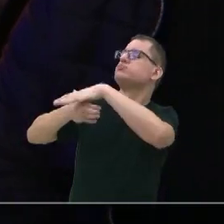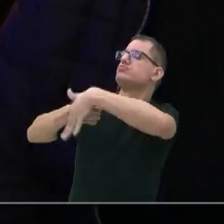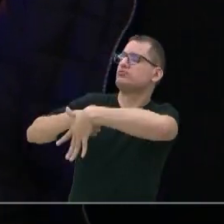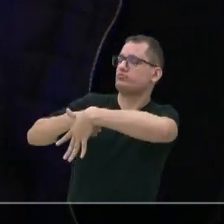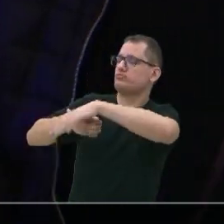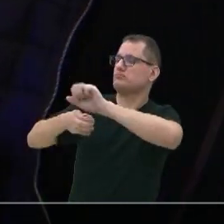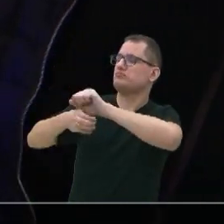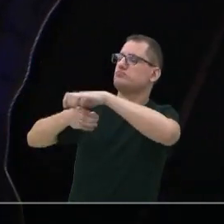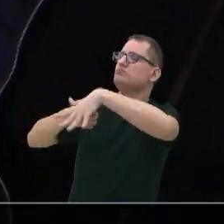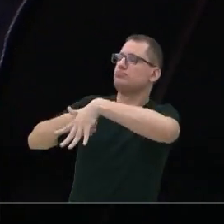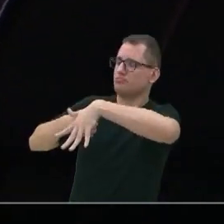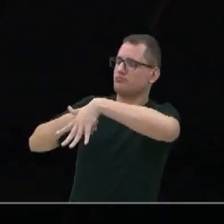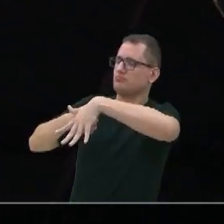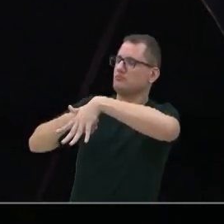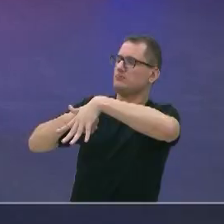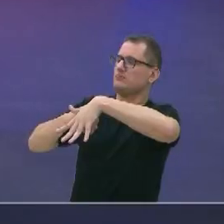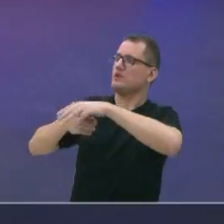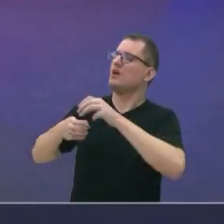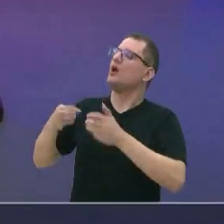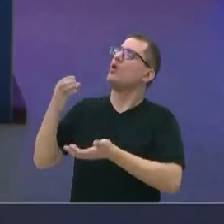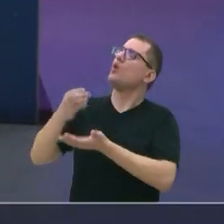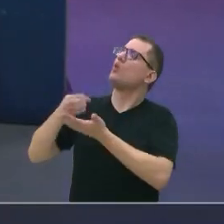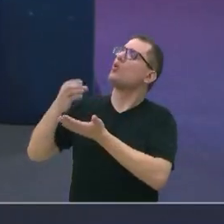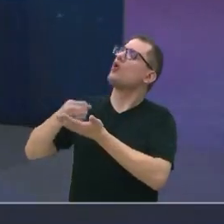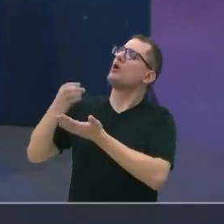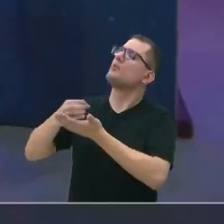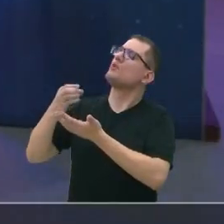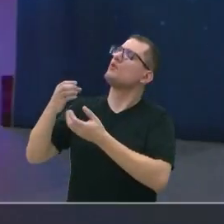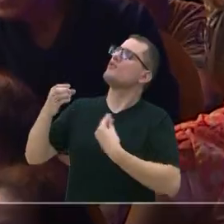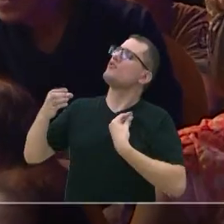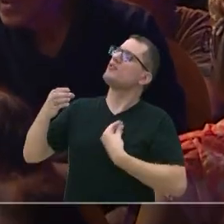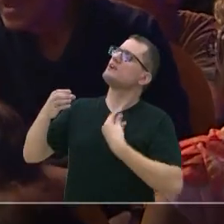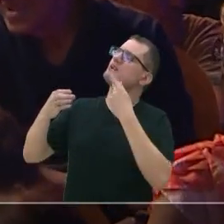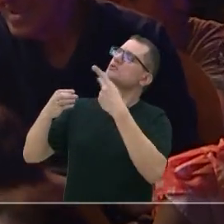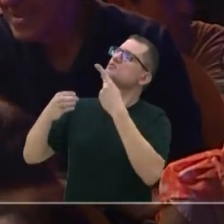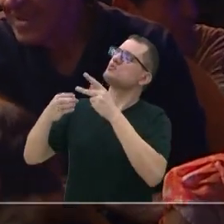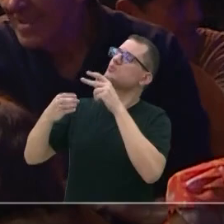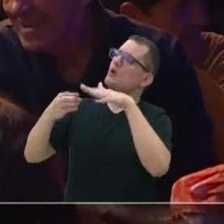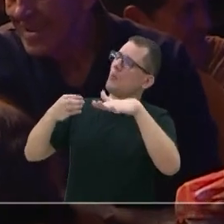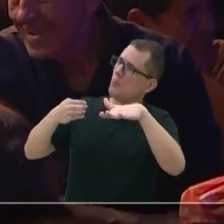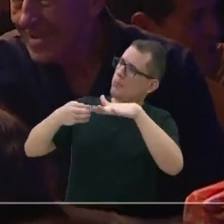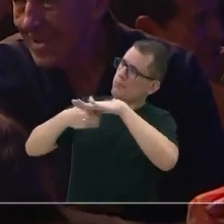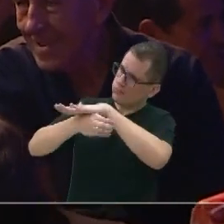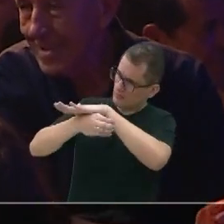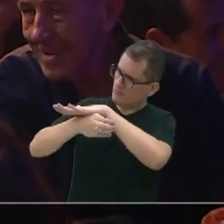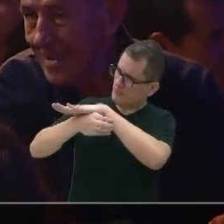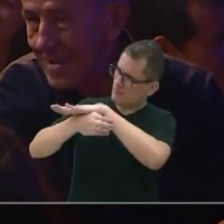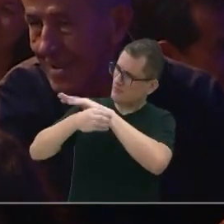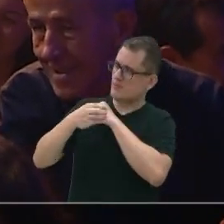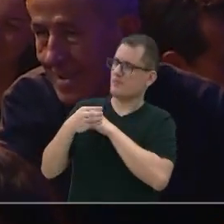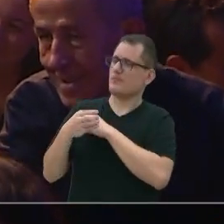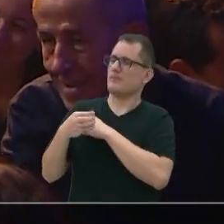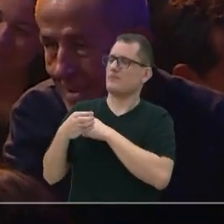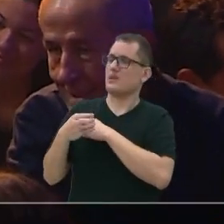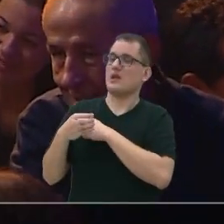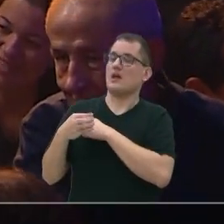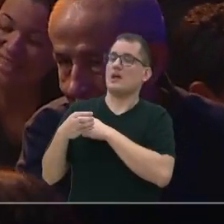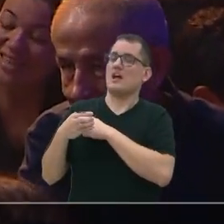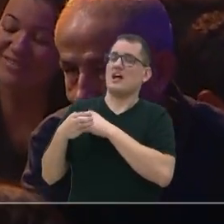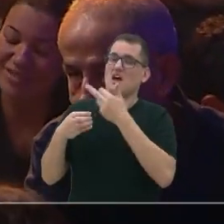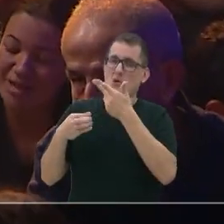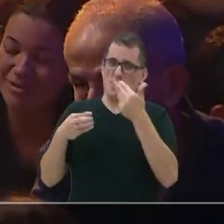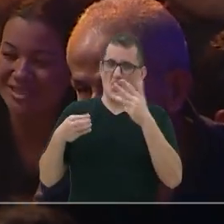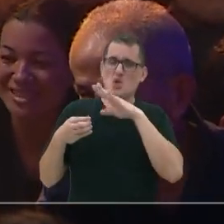da sua vida está transbordando. O copo da sua vida está cheio. O copo da sua vida está cheio. Vamos